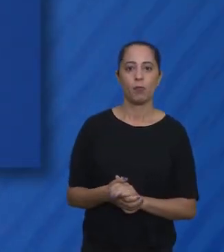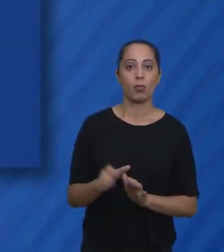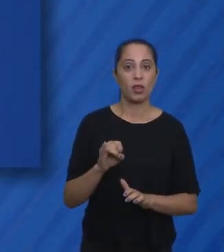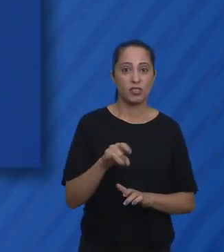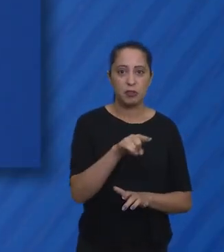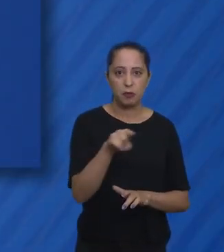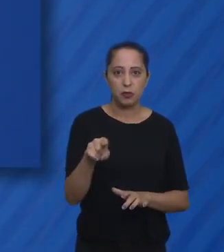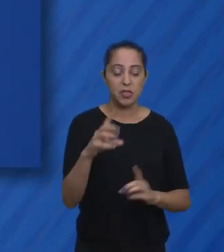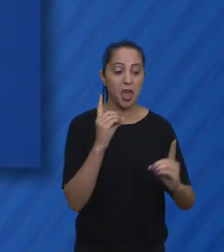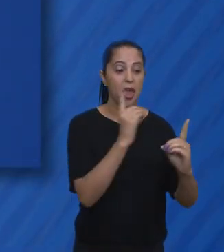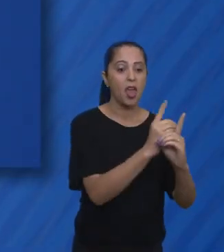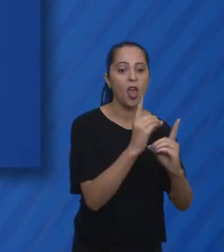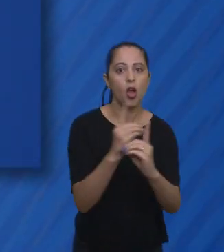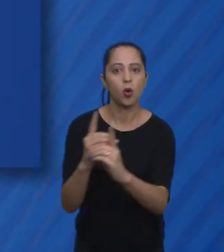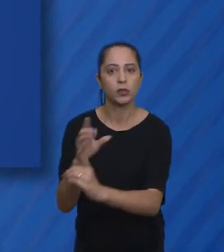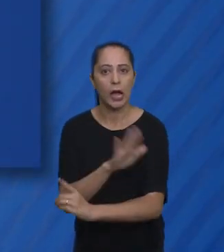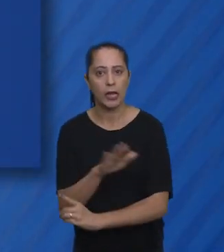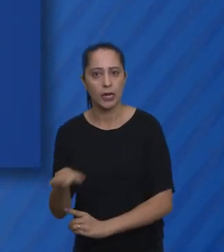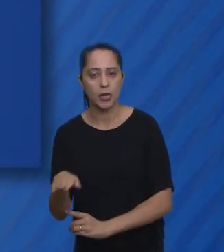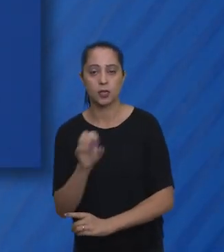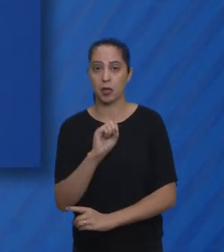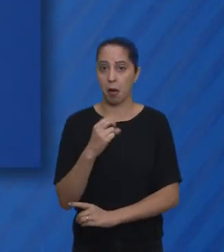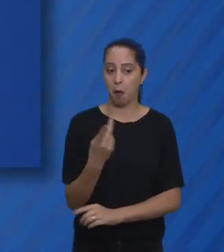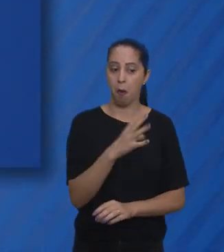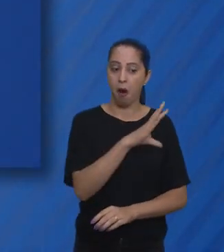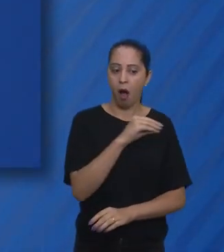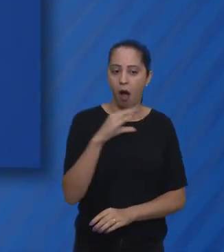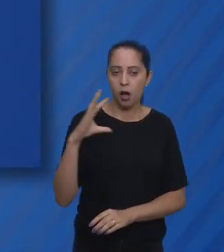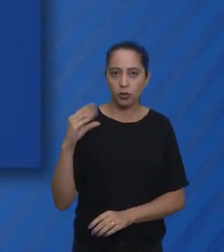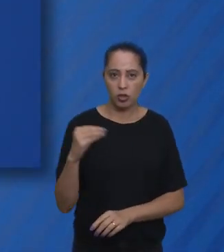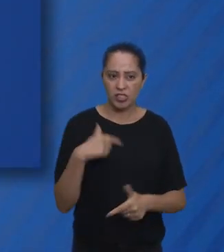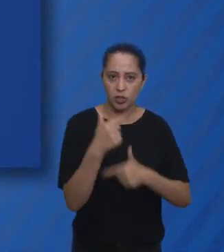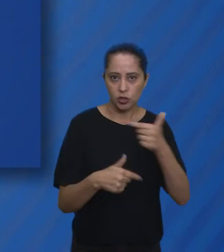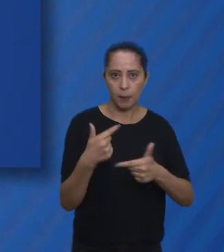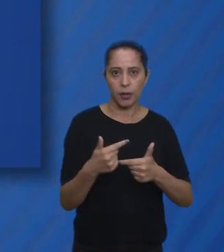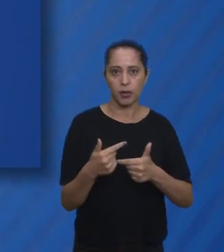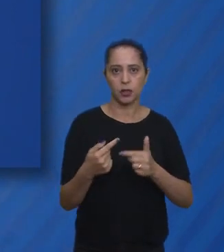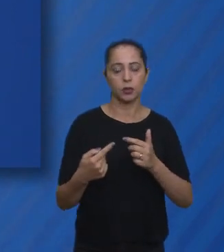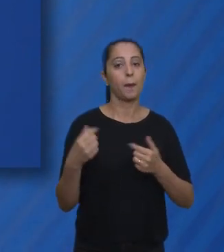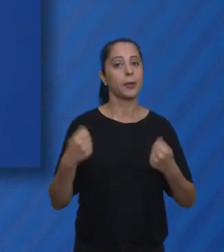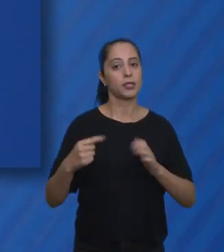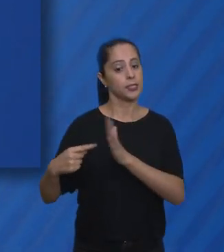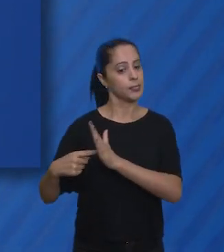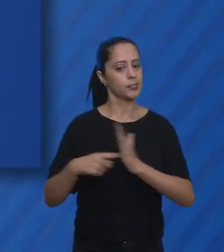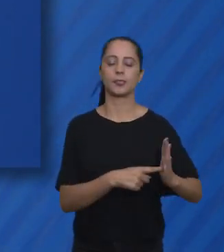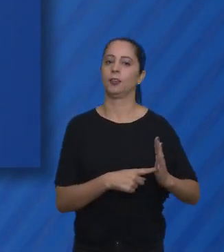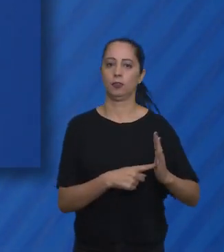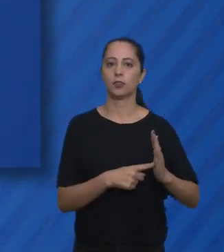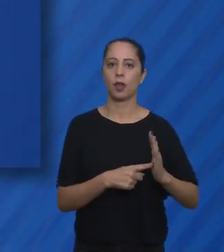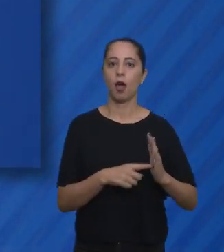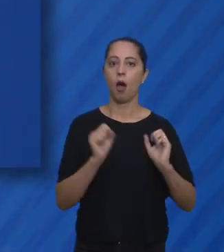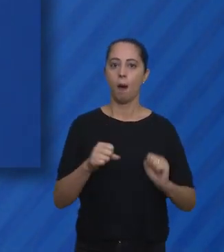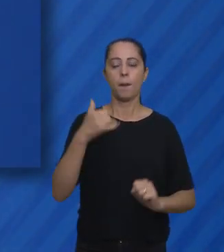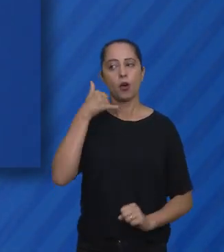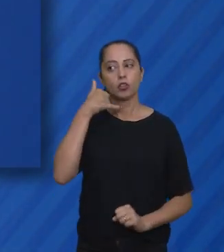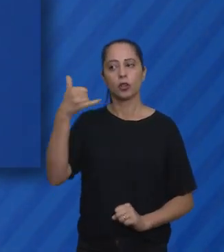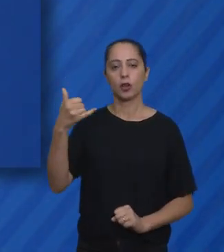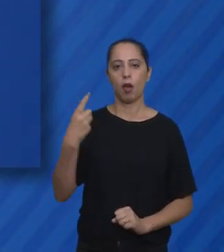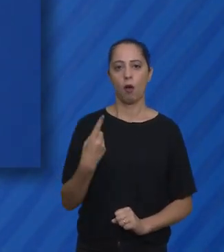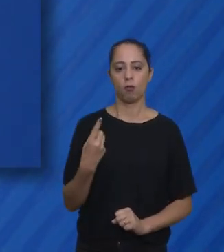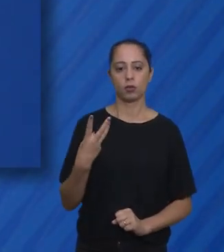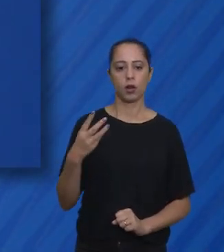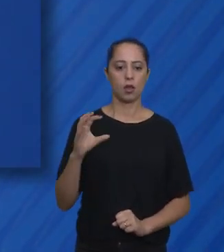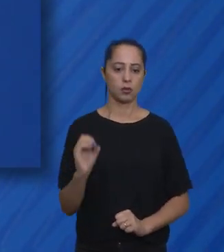você encontrar crianças ou adolescentes em situações de trabalho, denuncie. As denúncias podem ser feitas por meio